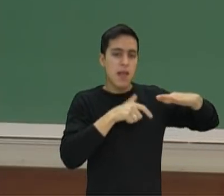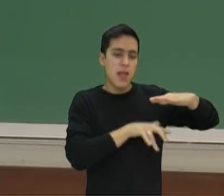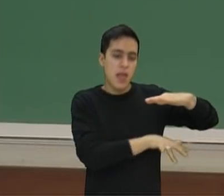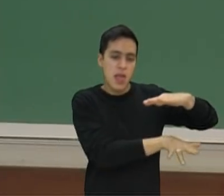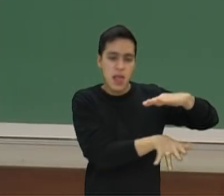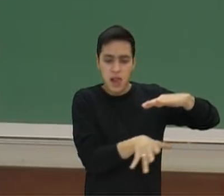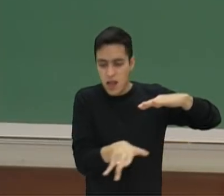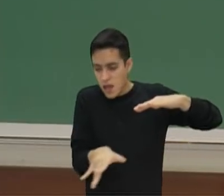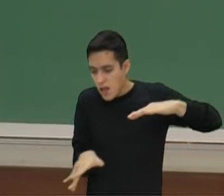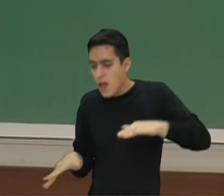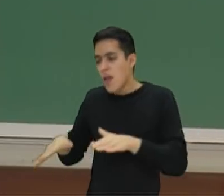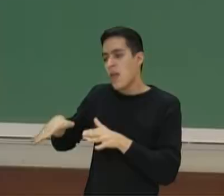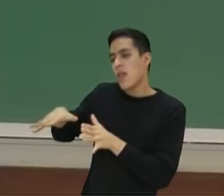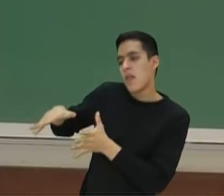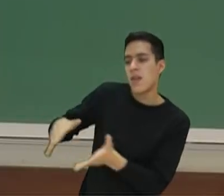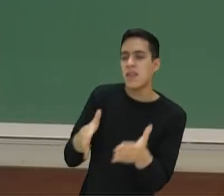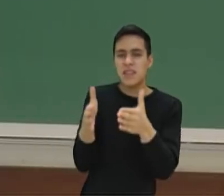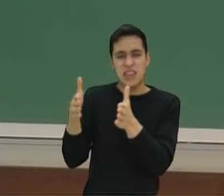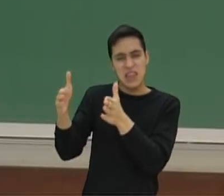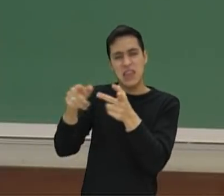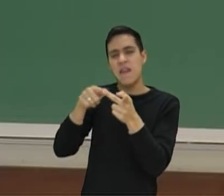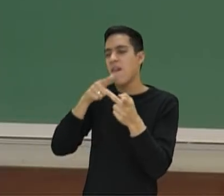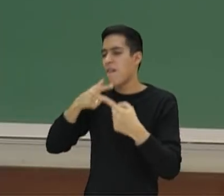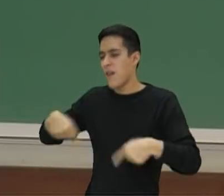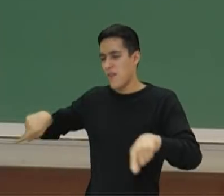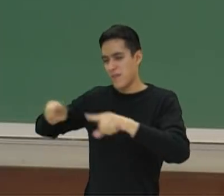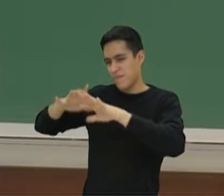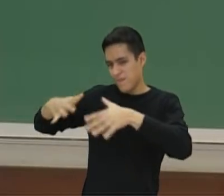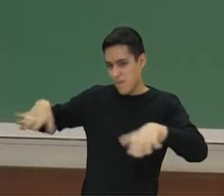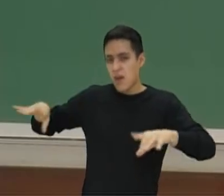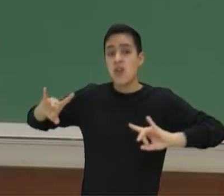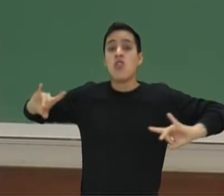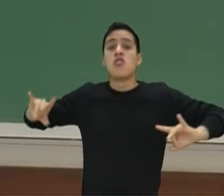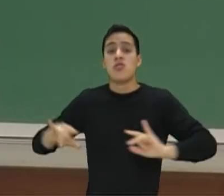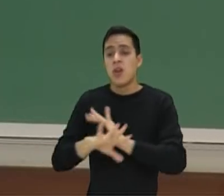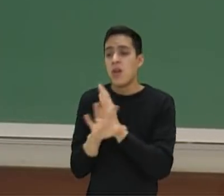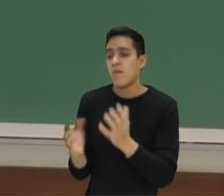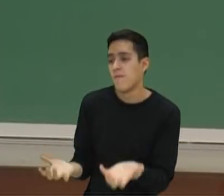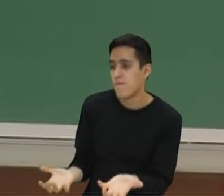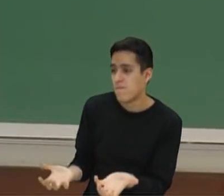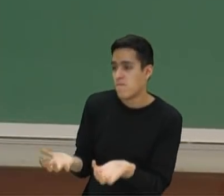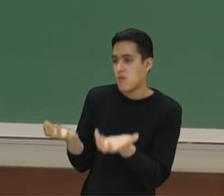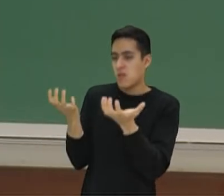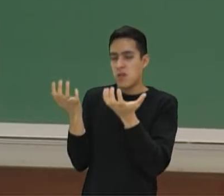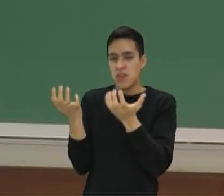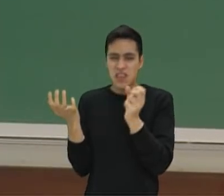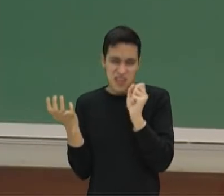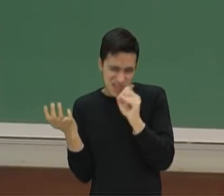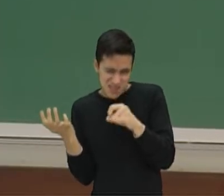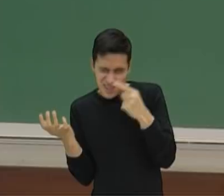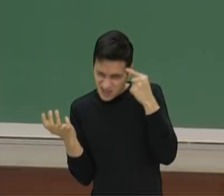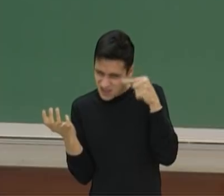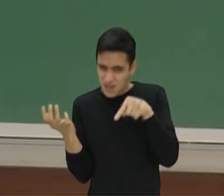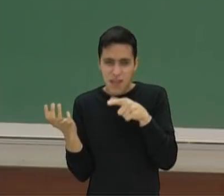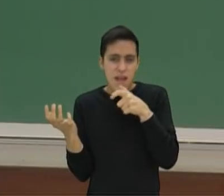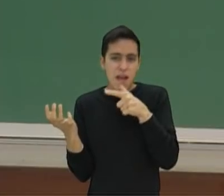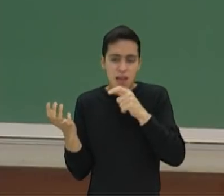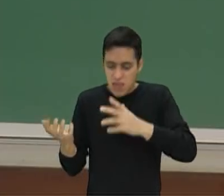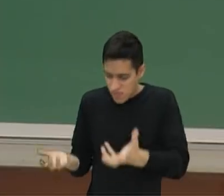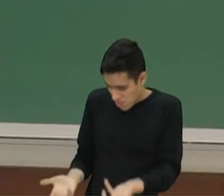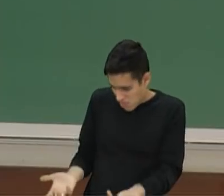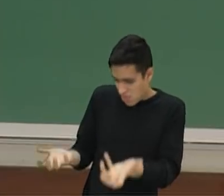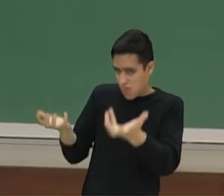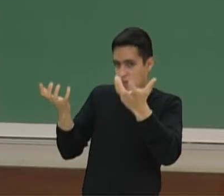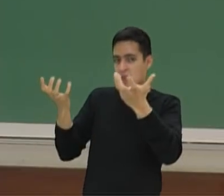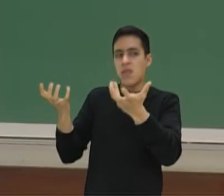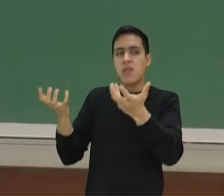para os oceanos, lagos e rios. Ela evapora, se for na forma de água,